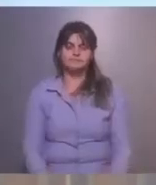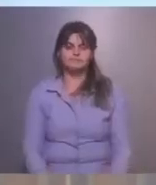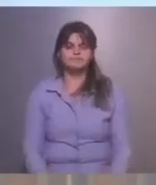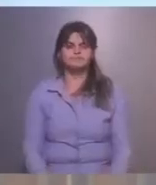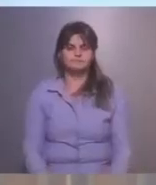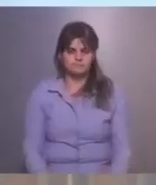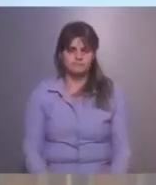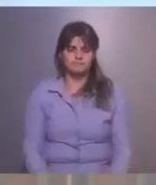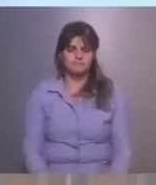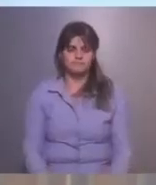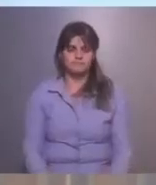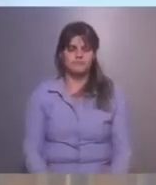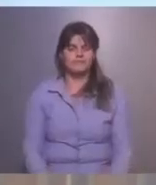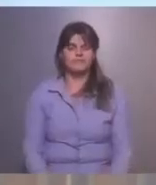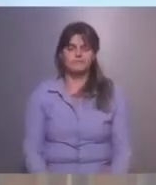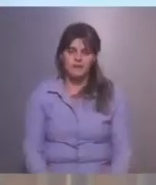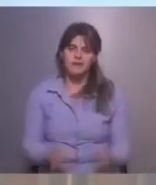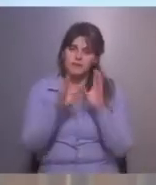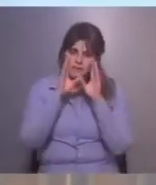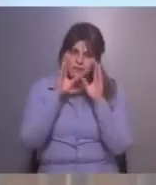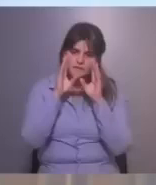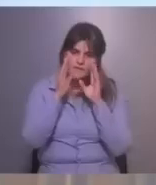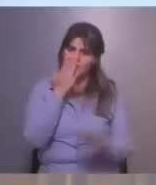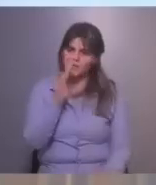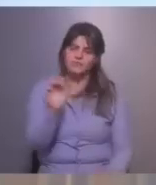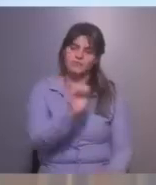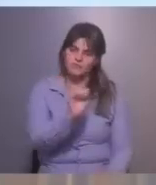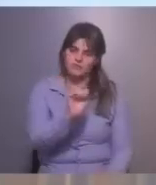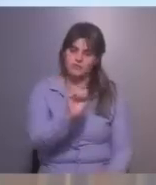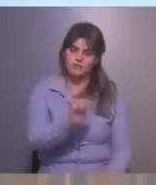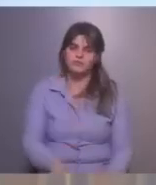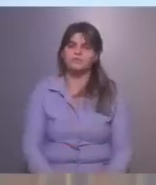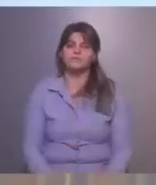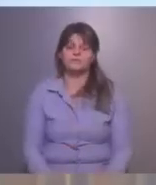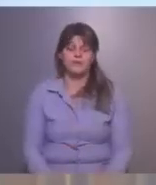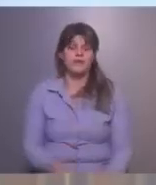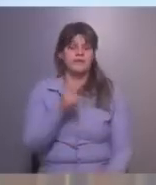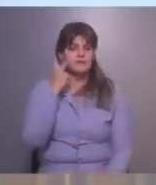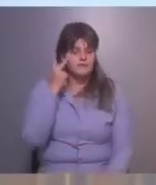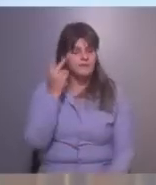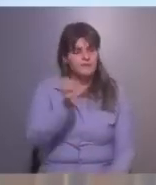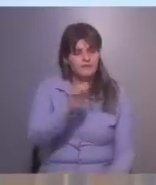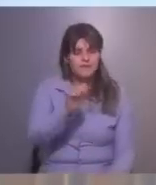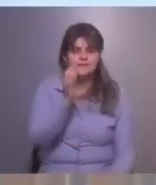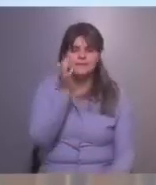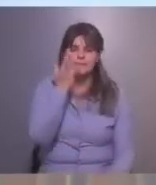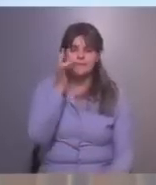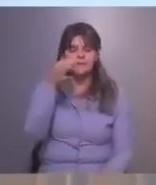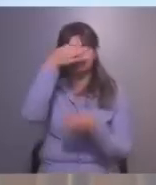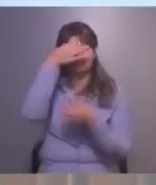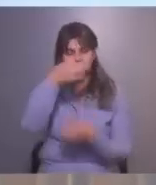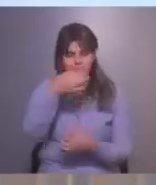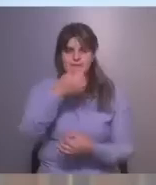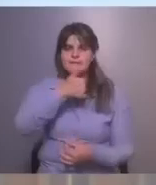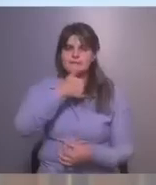vede bem como procedeis. Não vivais como insensatos, mas como